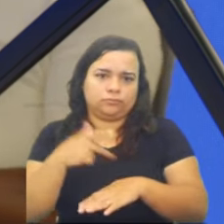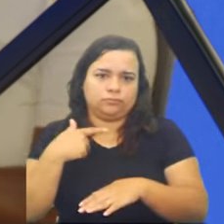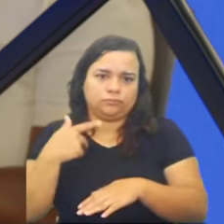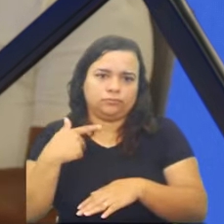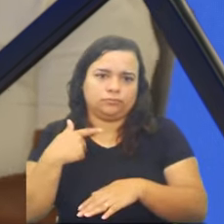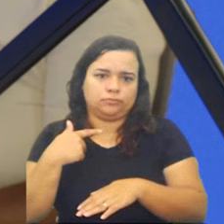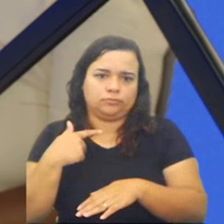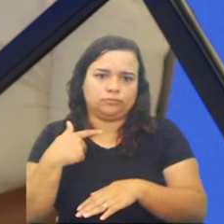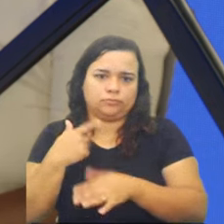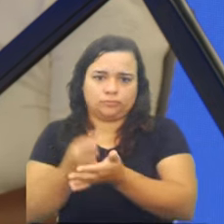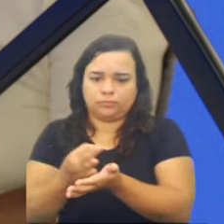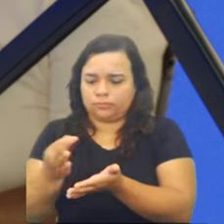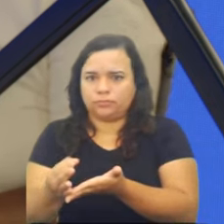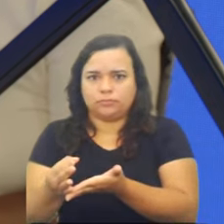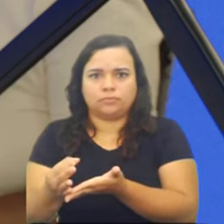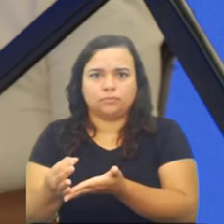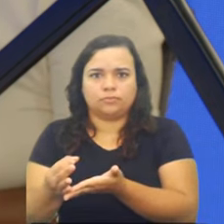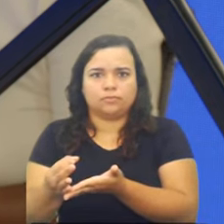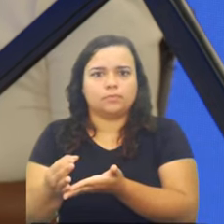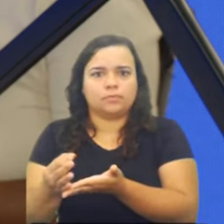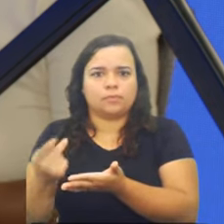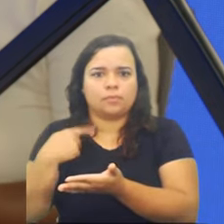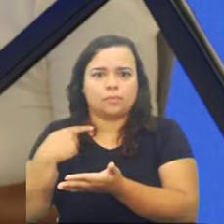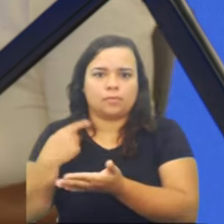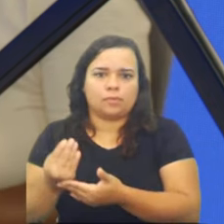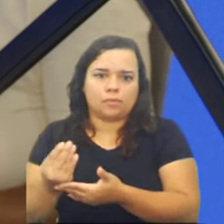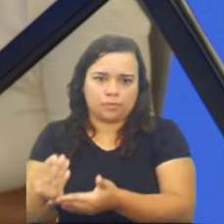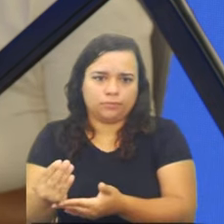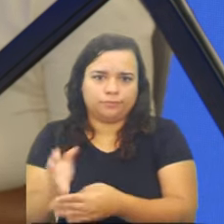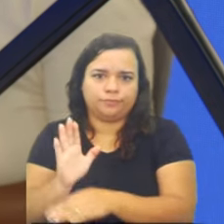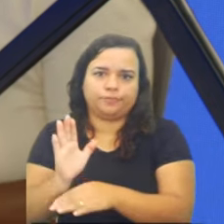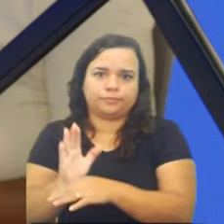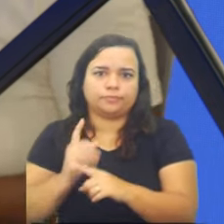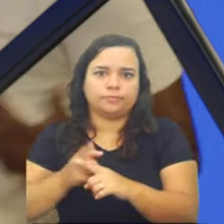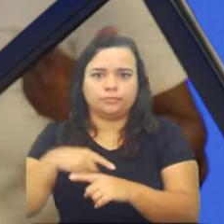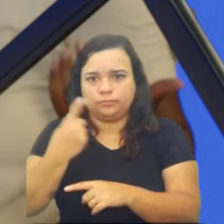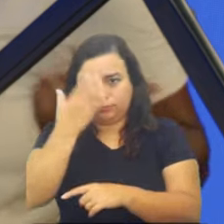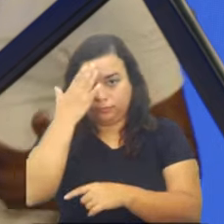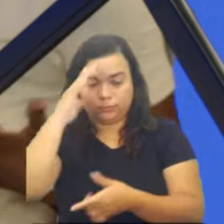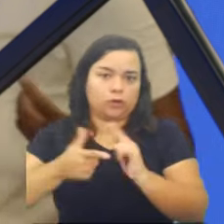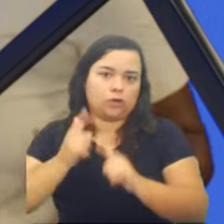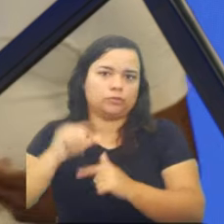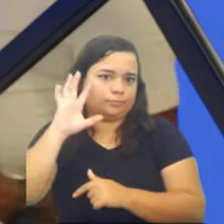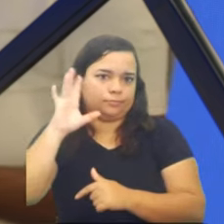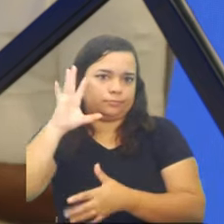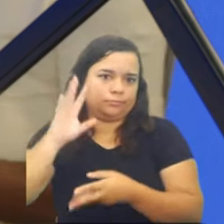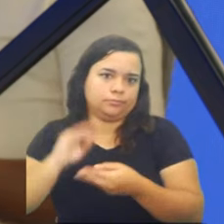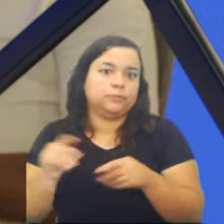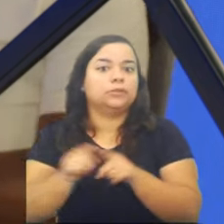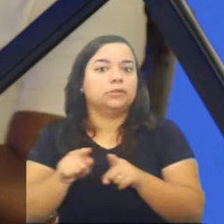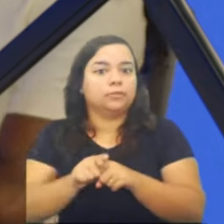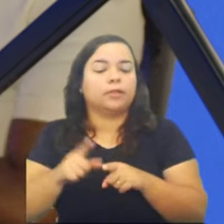efetivamente o meha a minha meus do centavos sabe eu costumo dizer vou dar aqui meus dois centavos de contribuição porque Óbvio